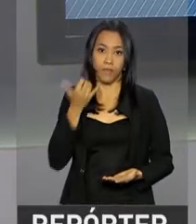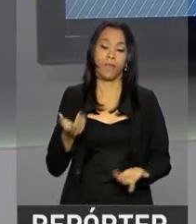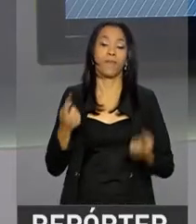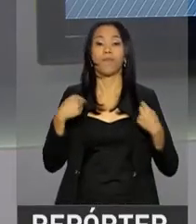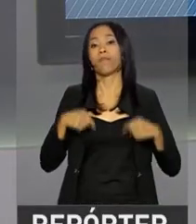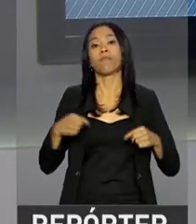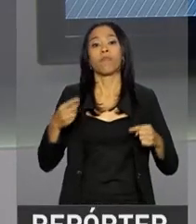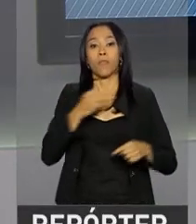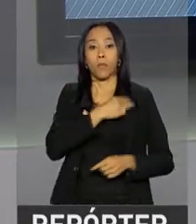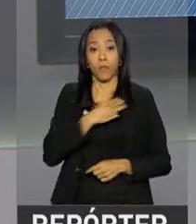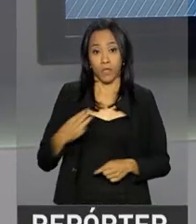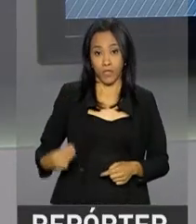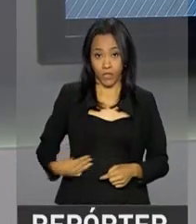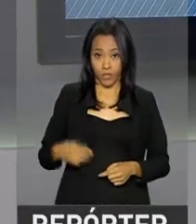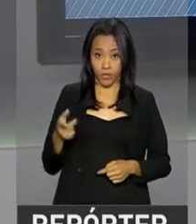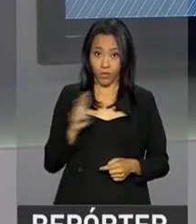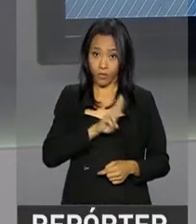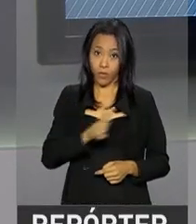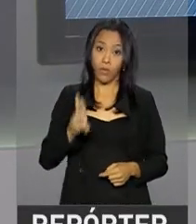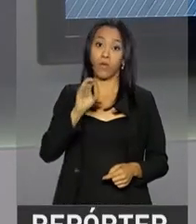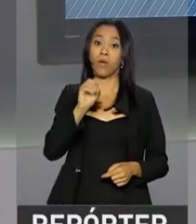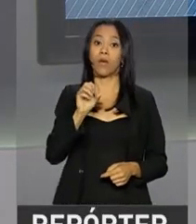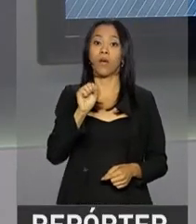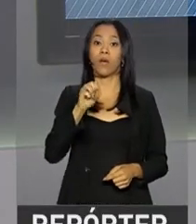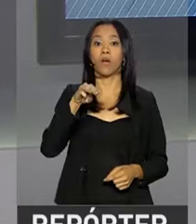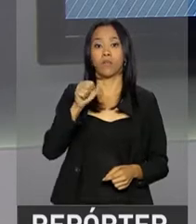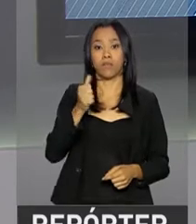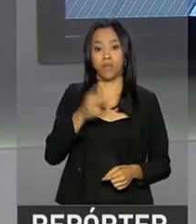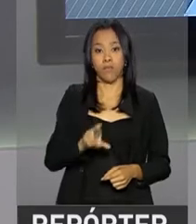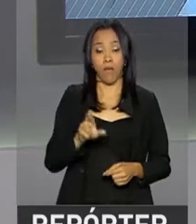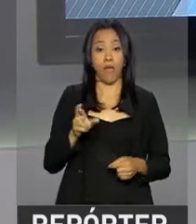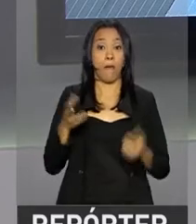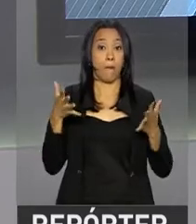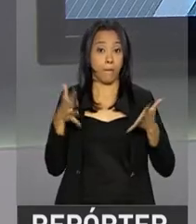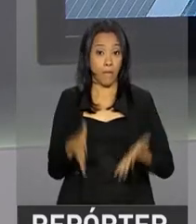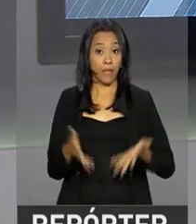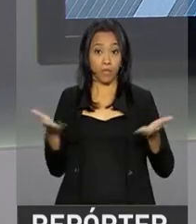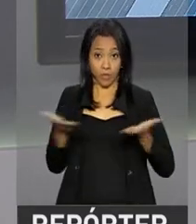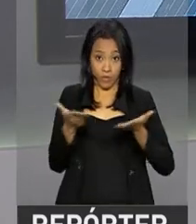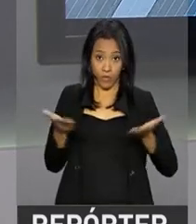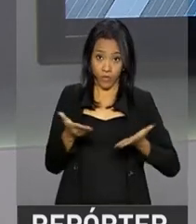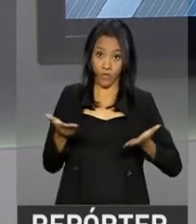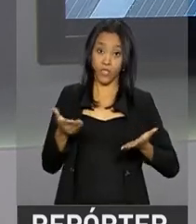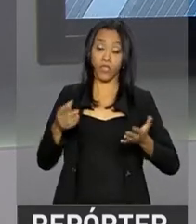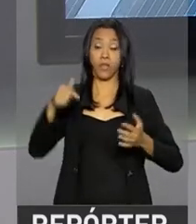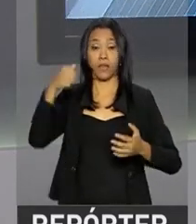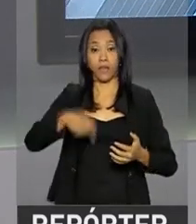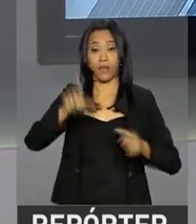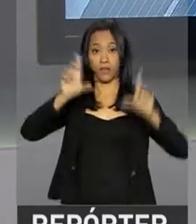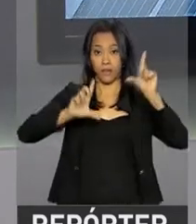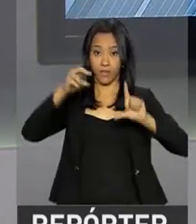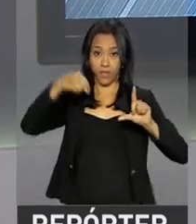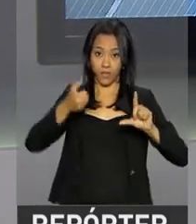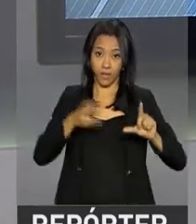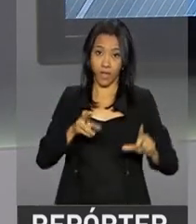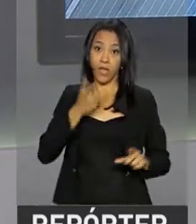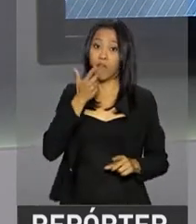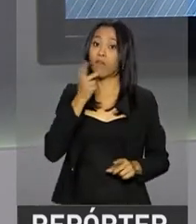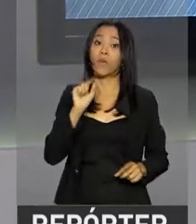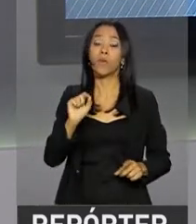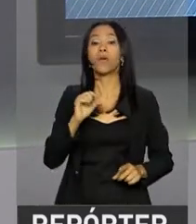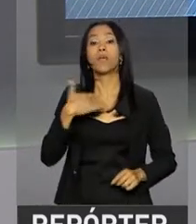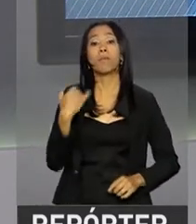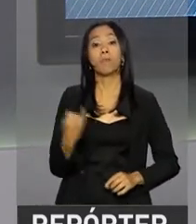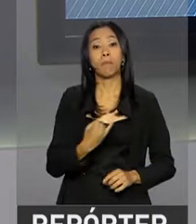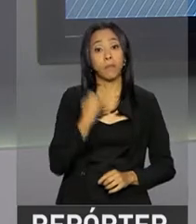social osmar terra participou ao vivo hoje do programa por dentro do governo aqui da tv nbr ele destacou